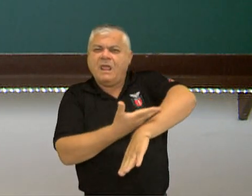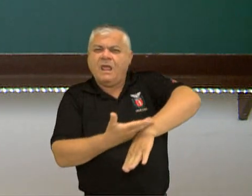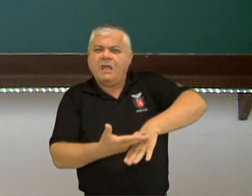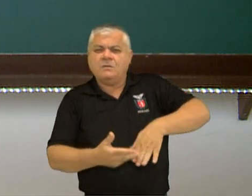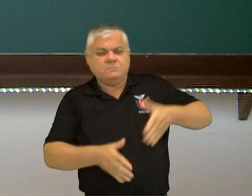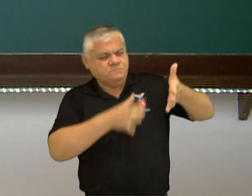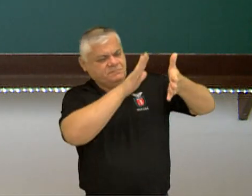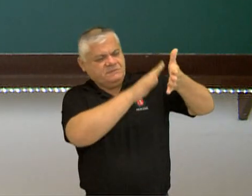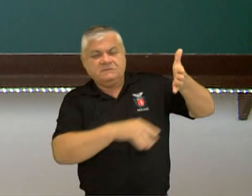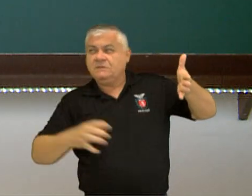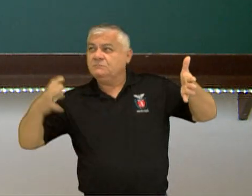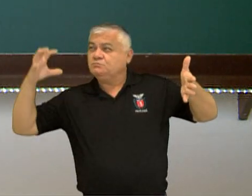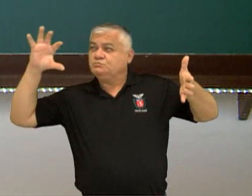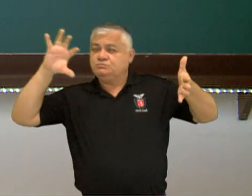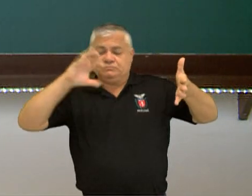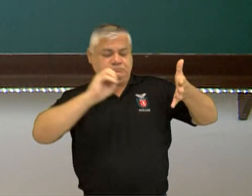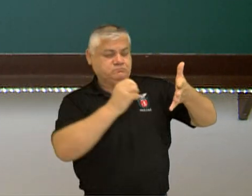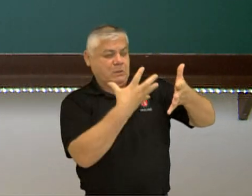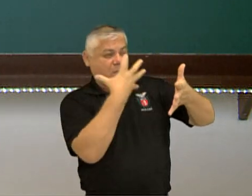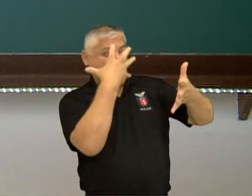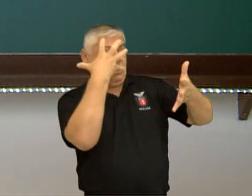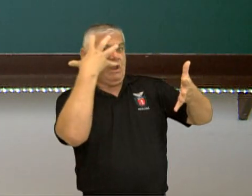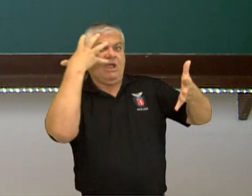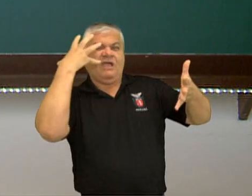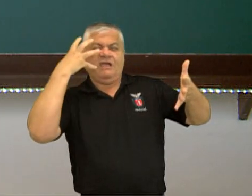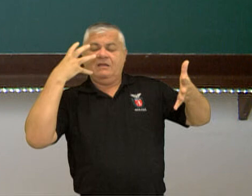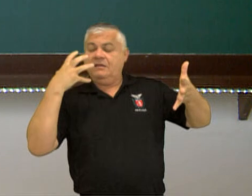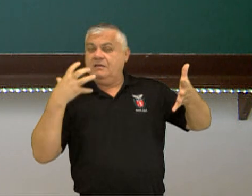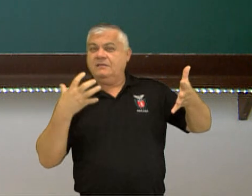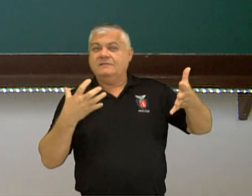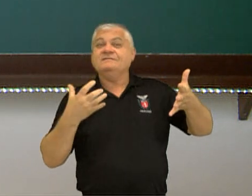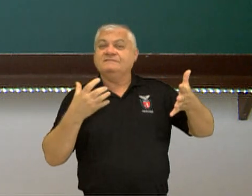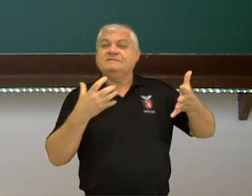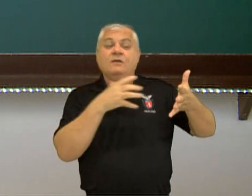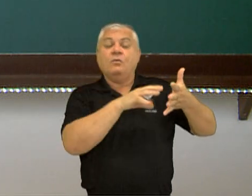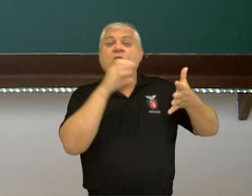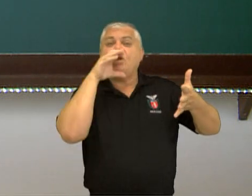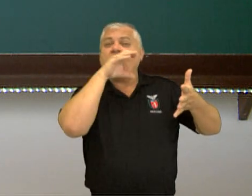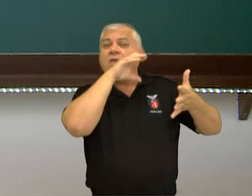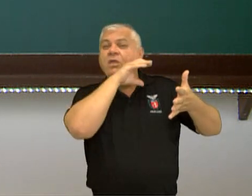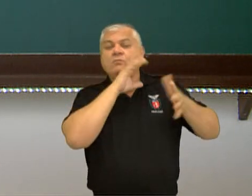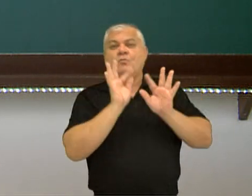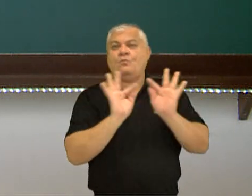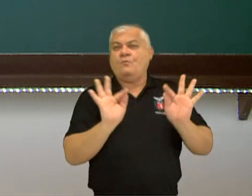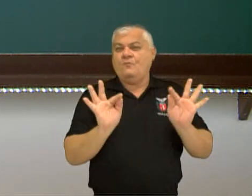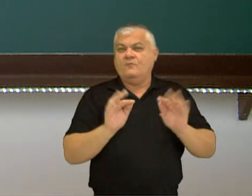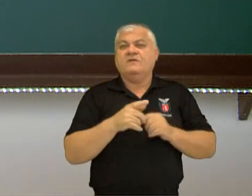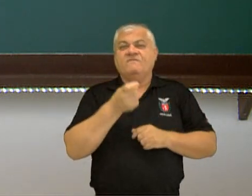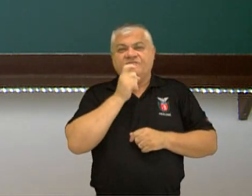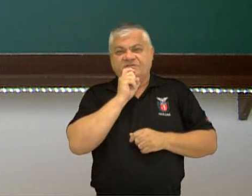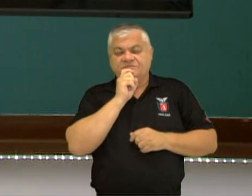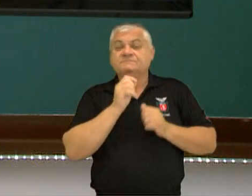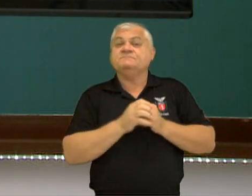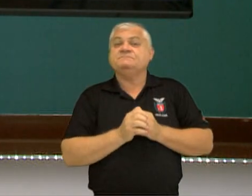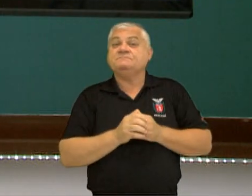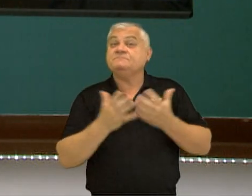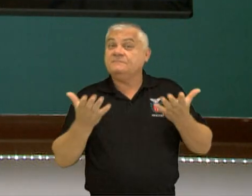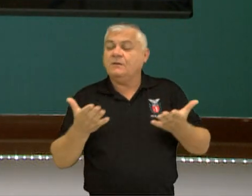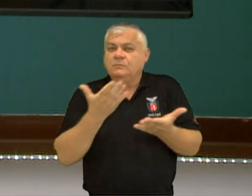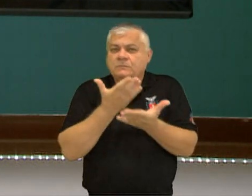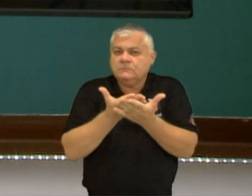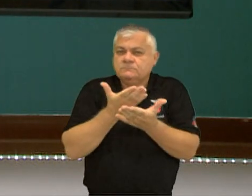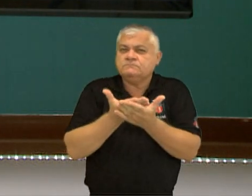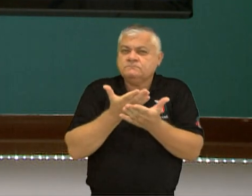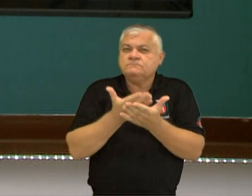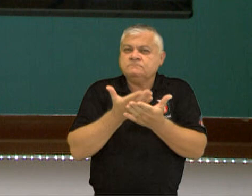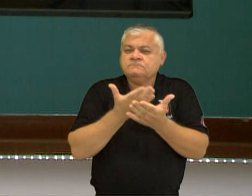mais radiação do Sol e elas retêm menos calor quando comparadas com superfícies escuras. E são esses estudos,